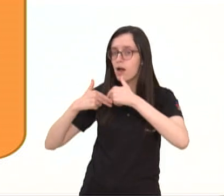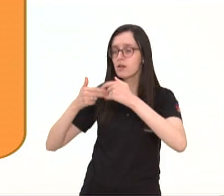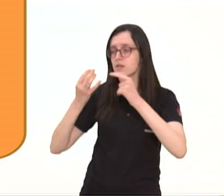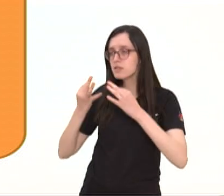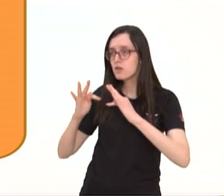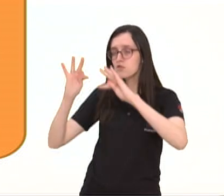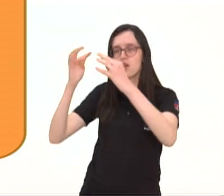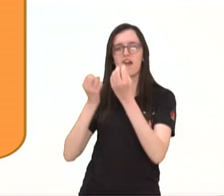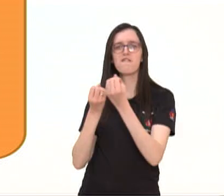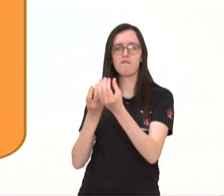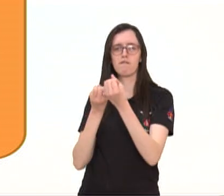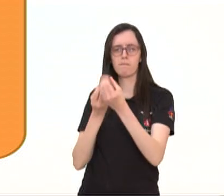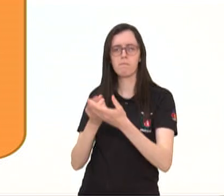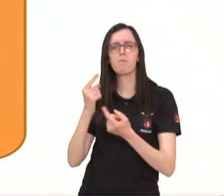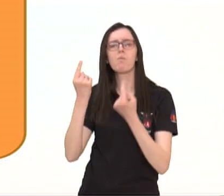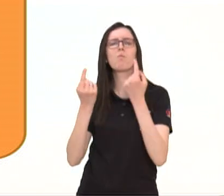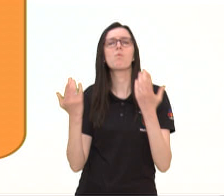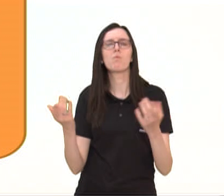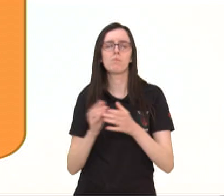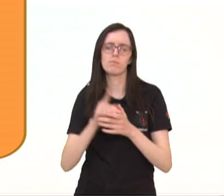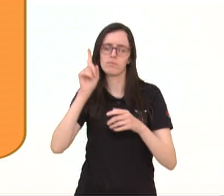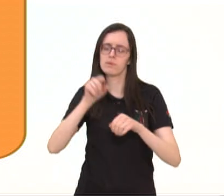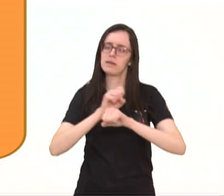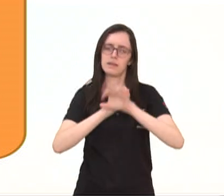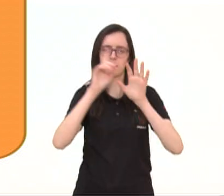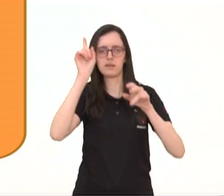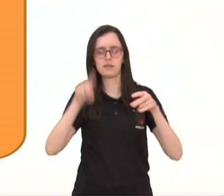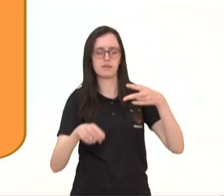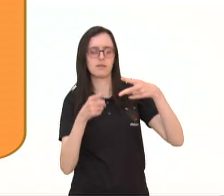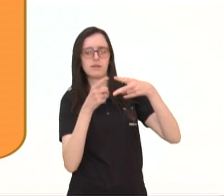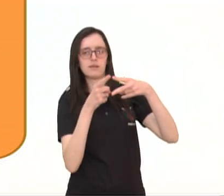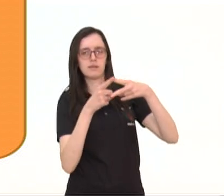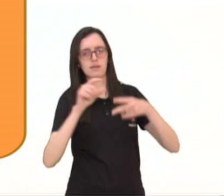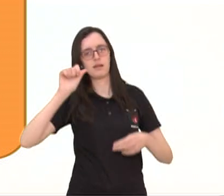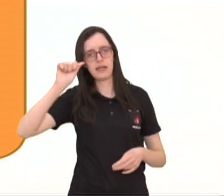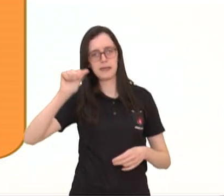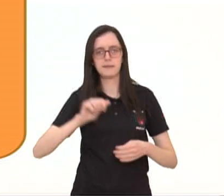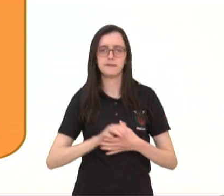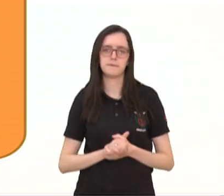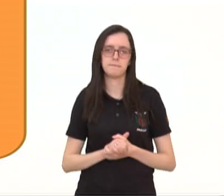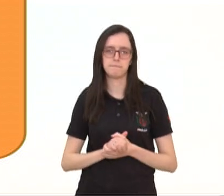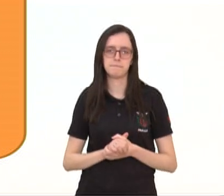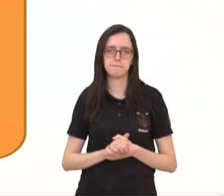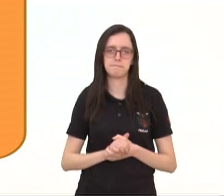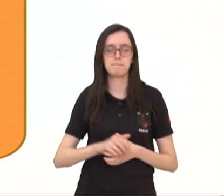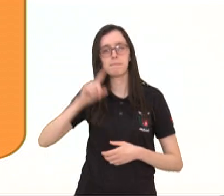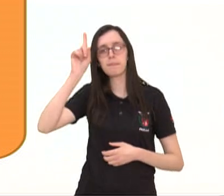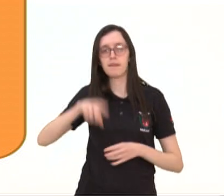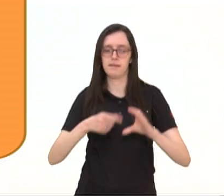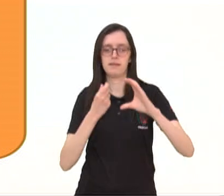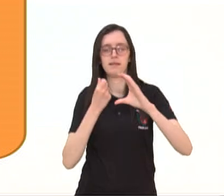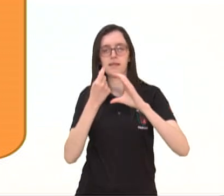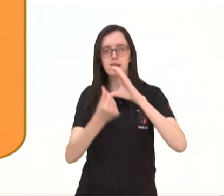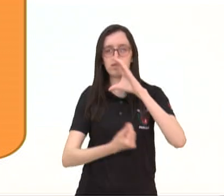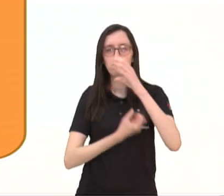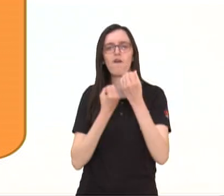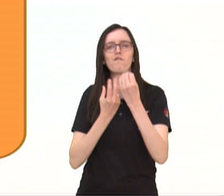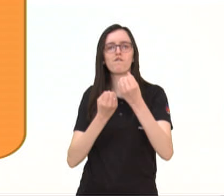tecnologia da informação. É evidente que é a alternativa A, né? Que é o